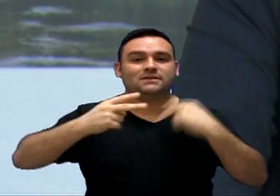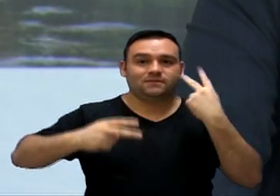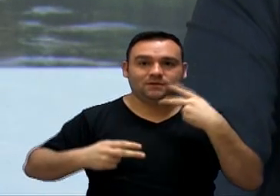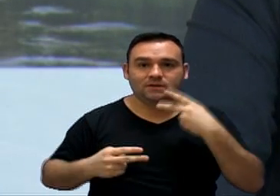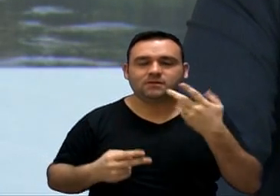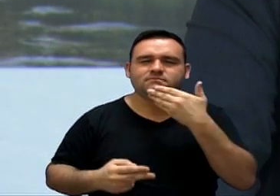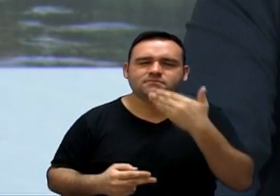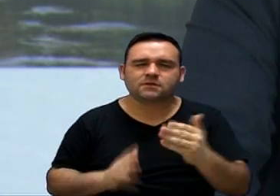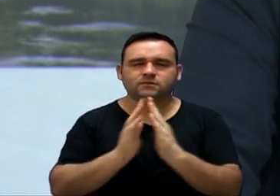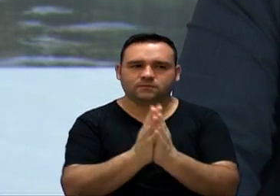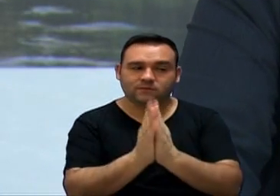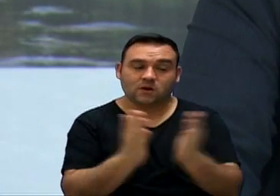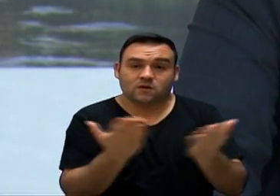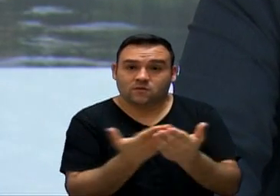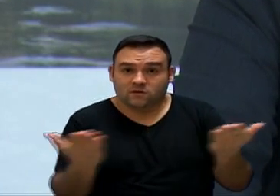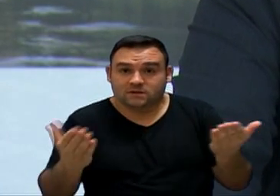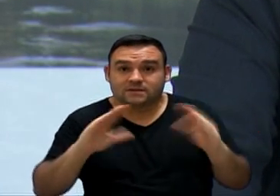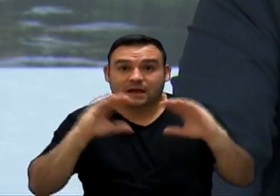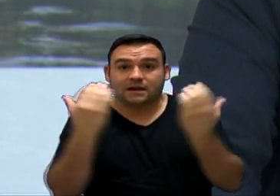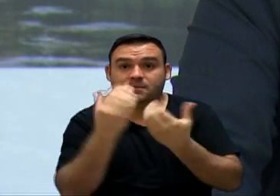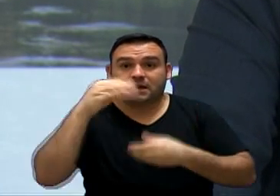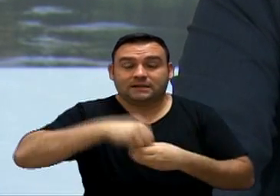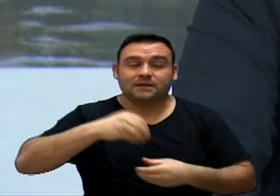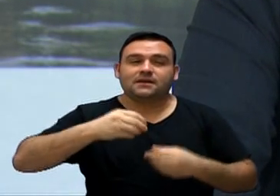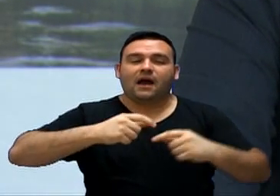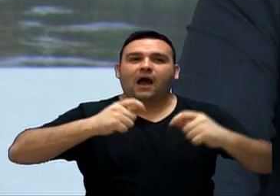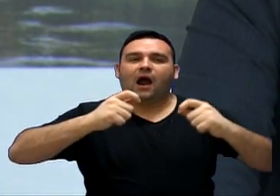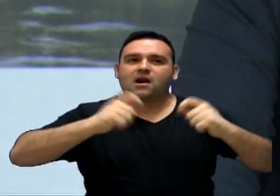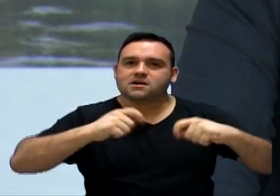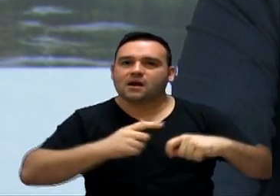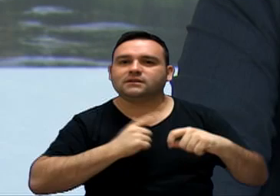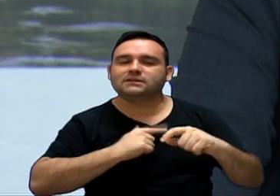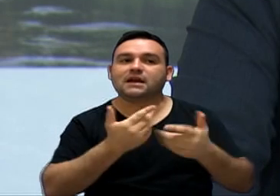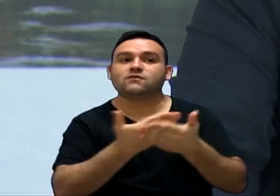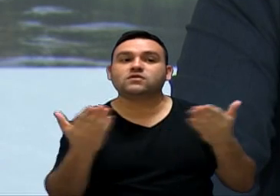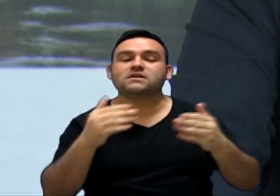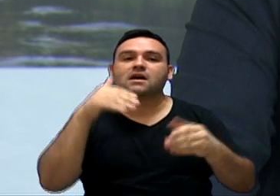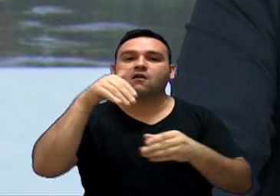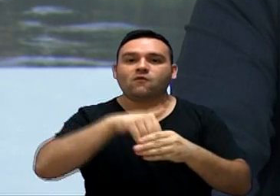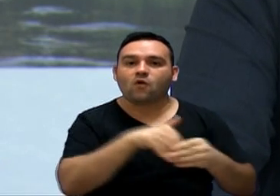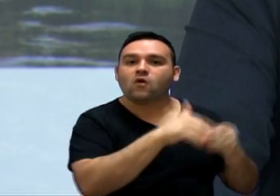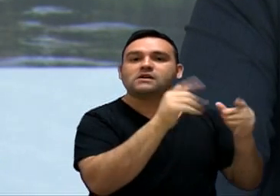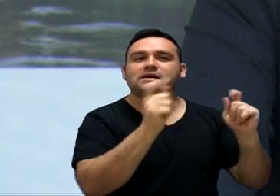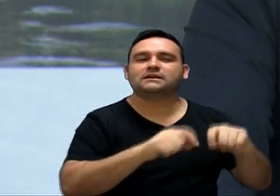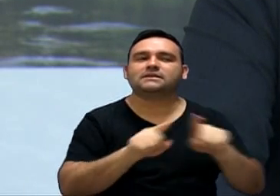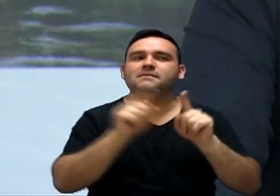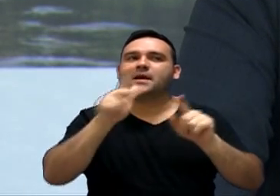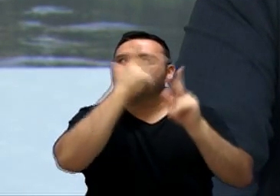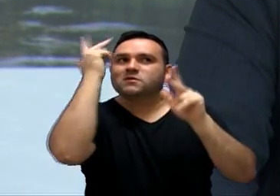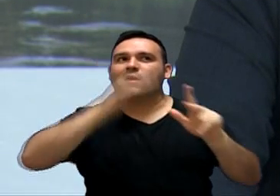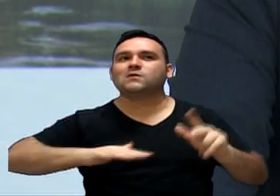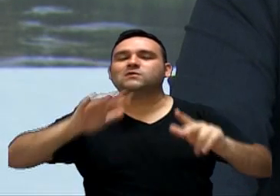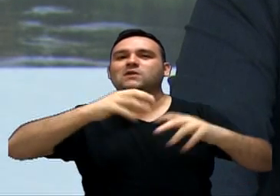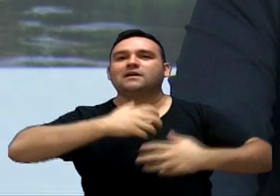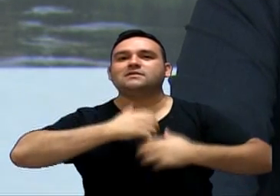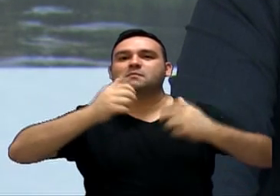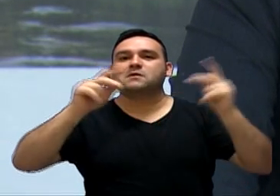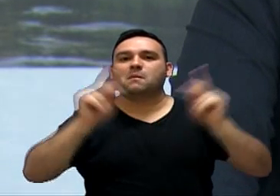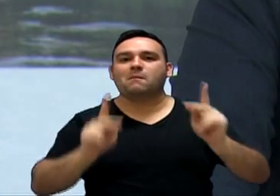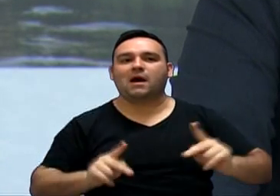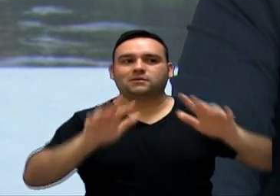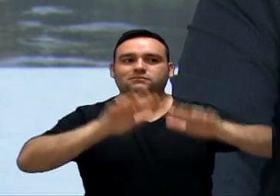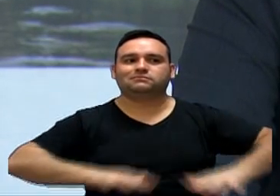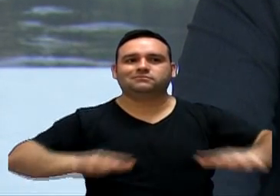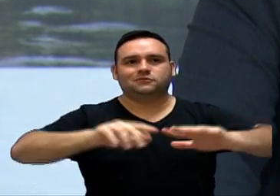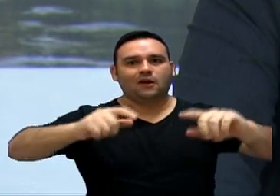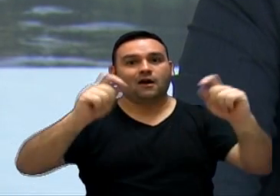vereadores. Os senhores têm aqui nessa Casa de Leis a oportunidade de, com seus votos, trazer uma tranquilidade para todo cidadão